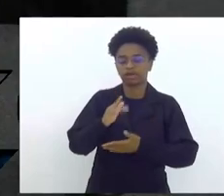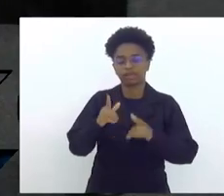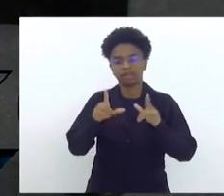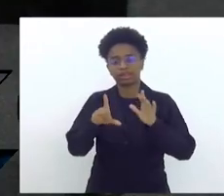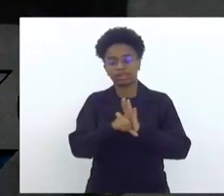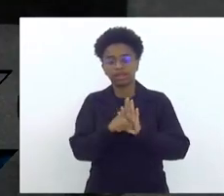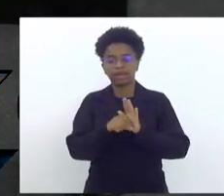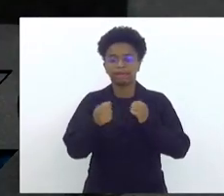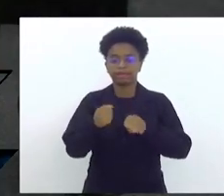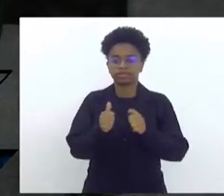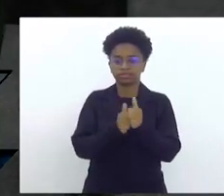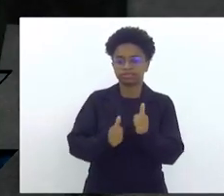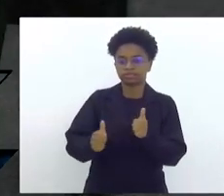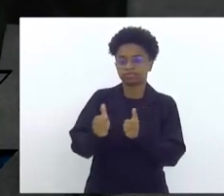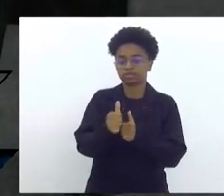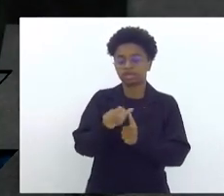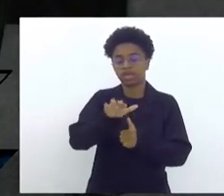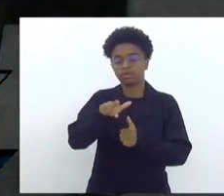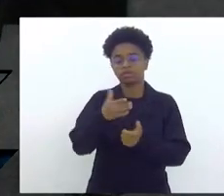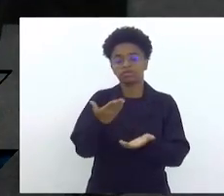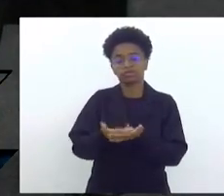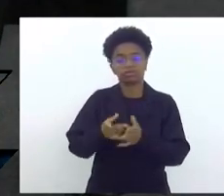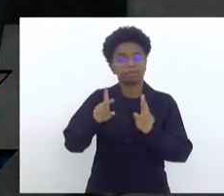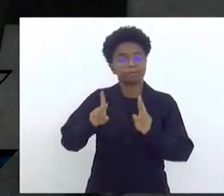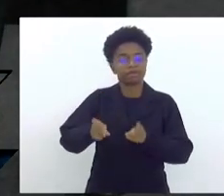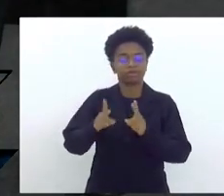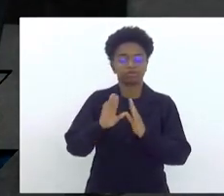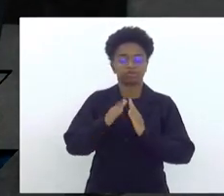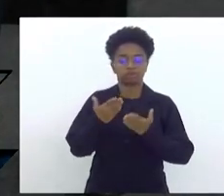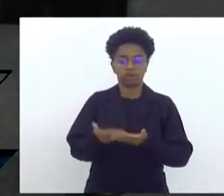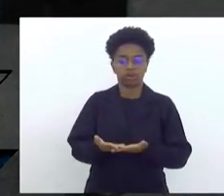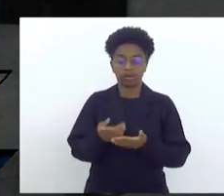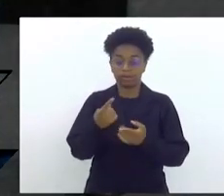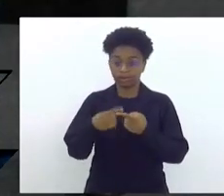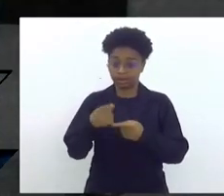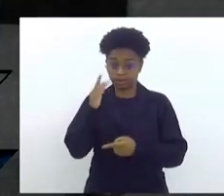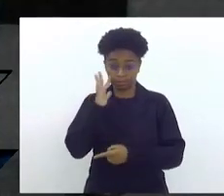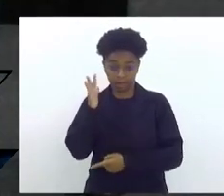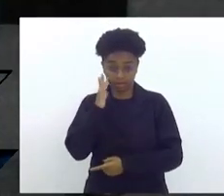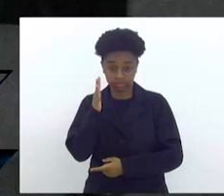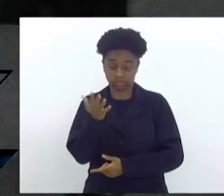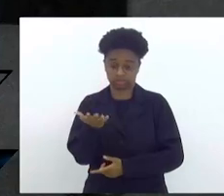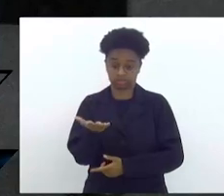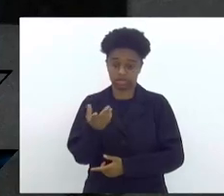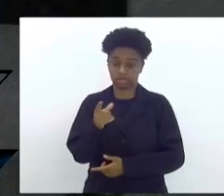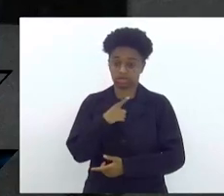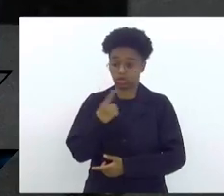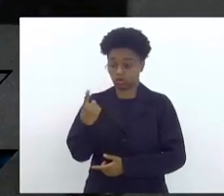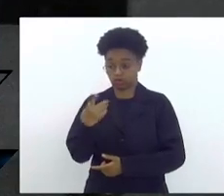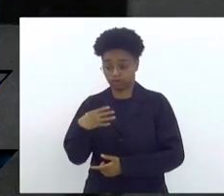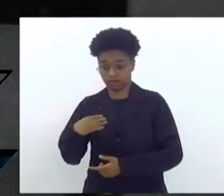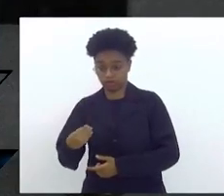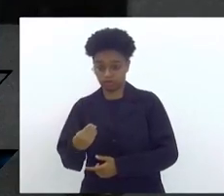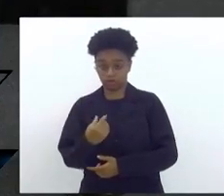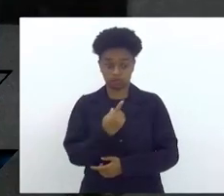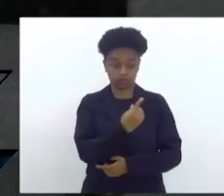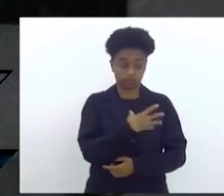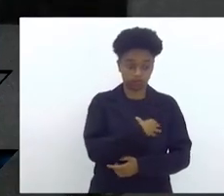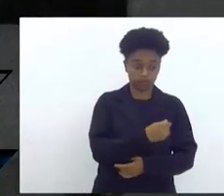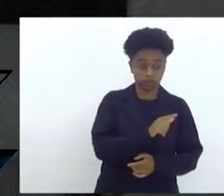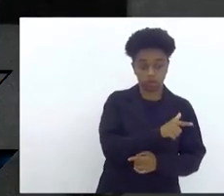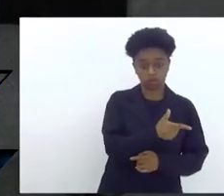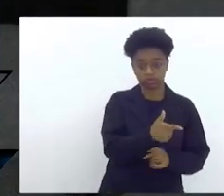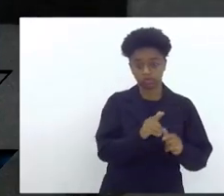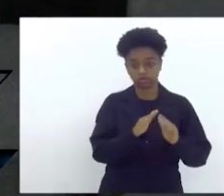priorizar que irmãos estudem na mesma escola porque imagine vocês né ter um filho numa escola o outro numa